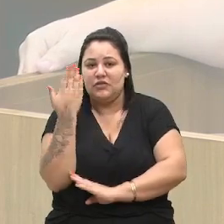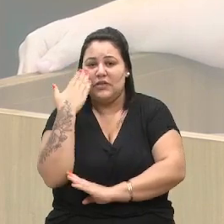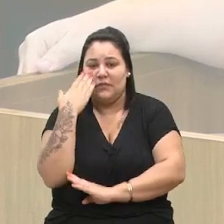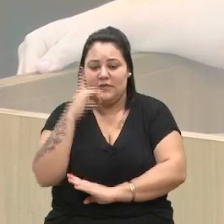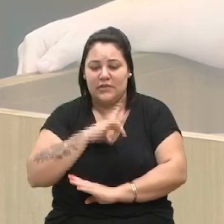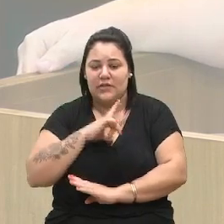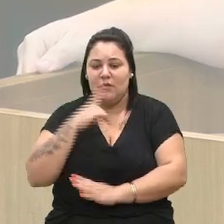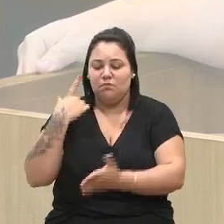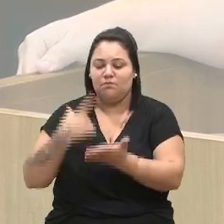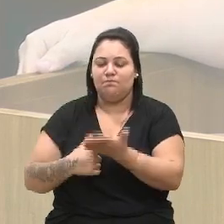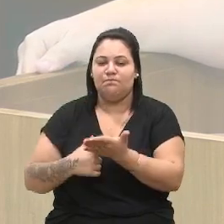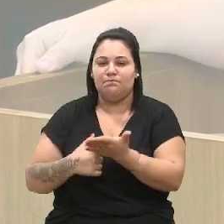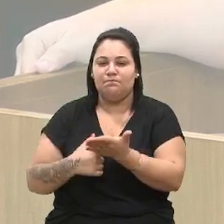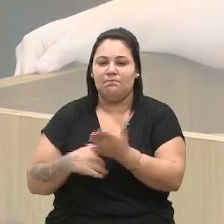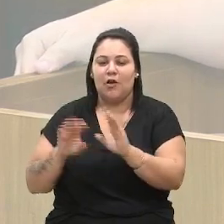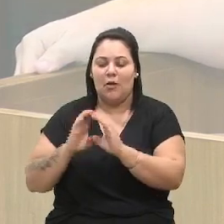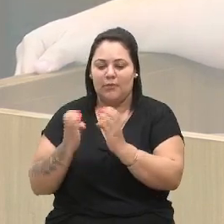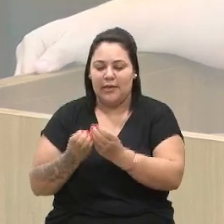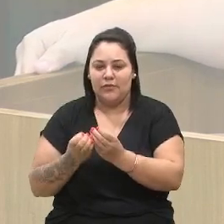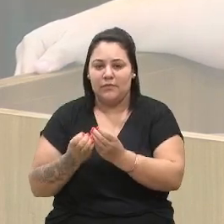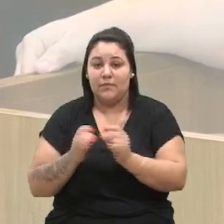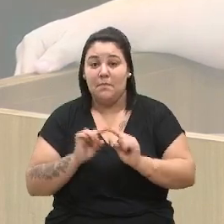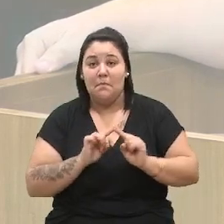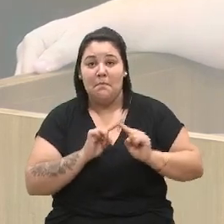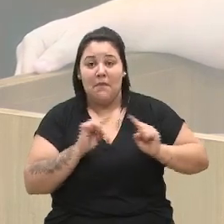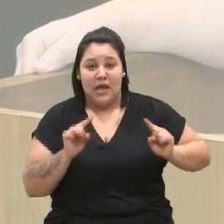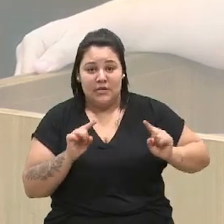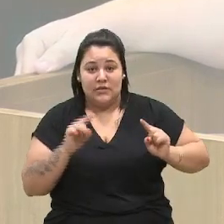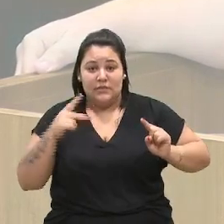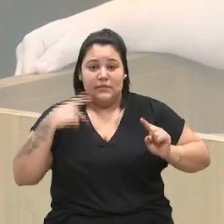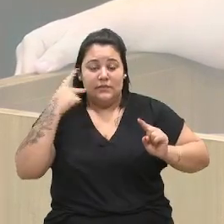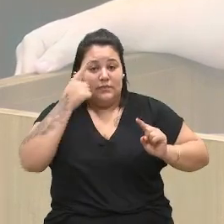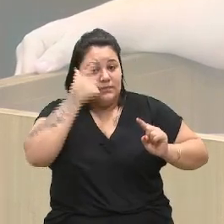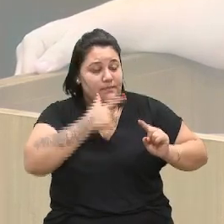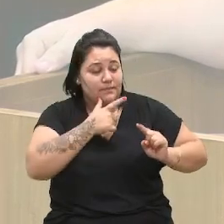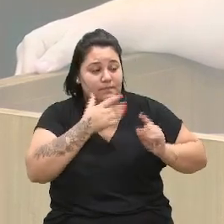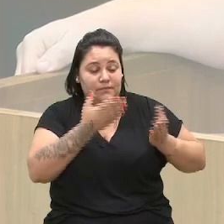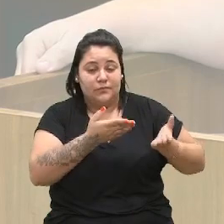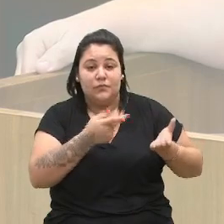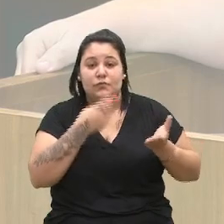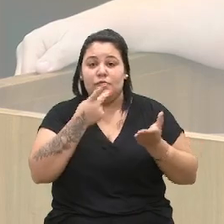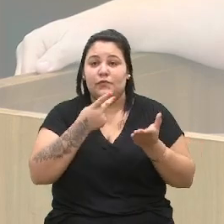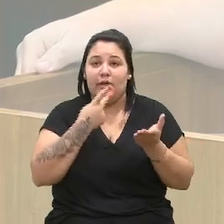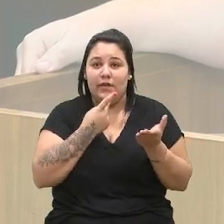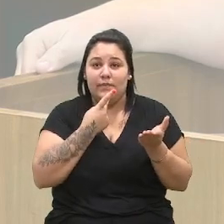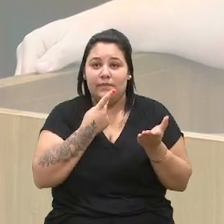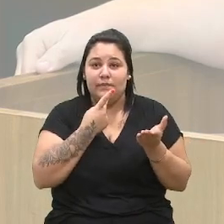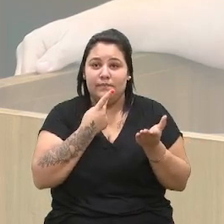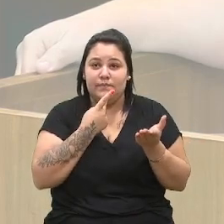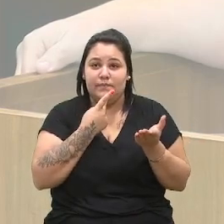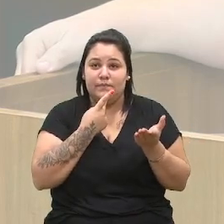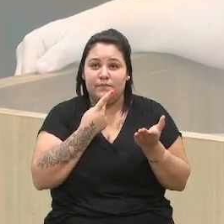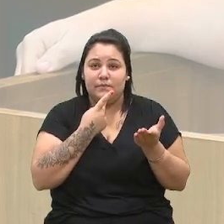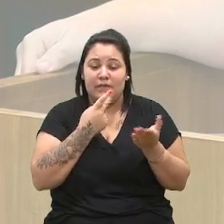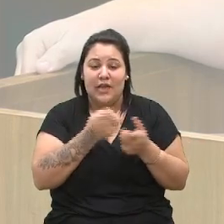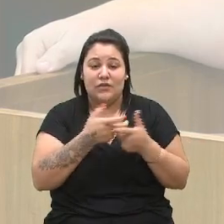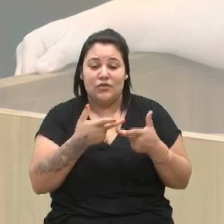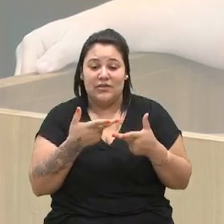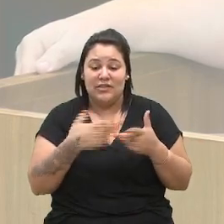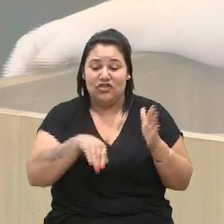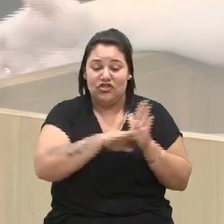comunidade. Mas, vereador Lucas, quando tu fala que as coisas vêm no